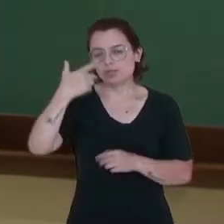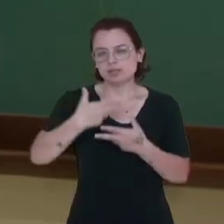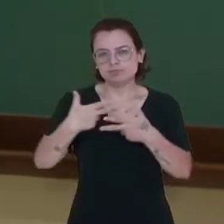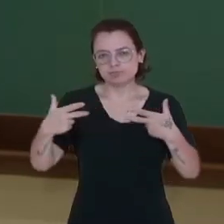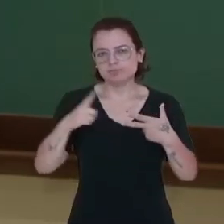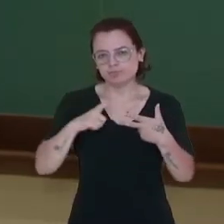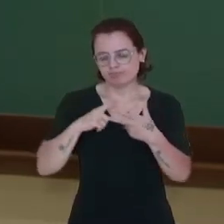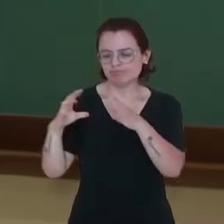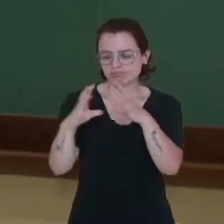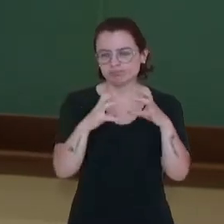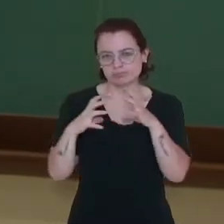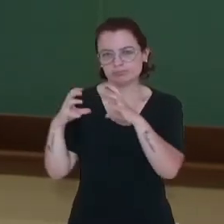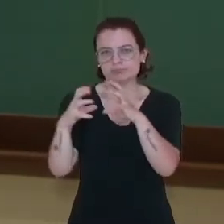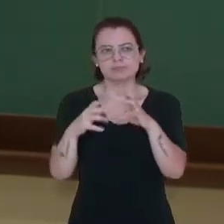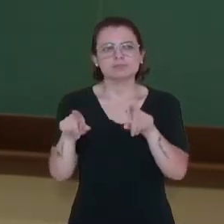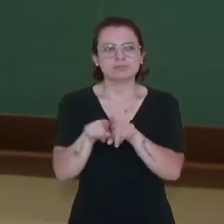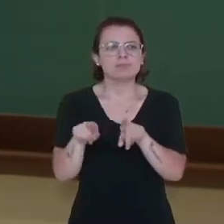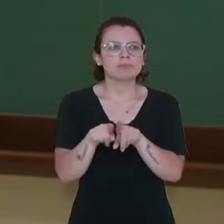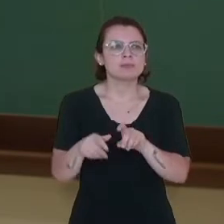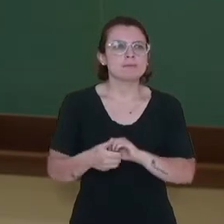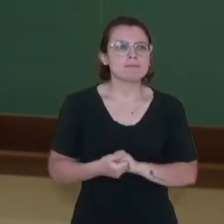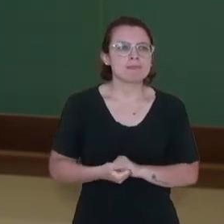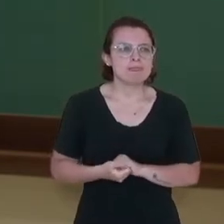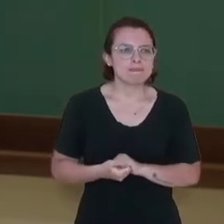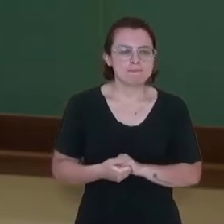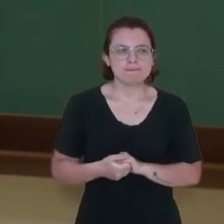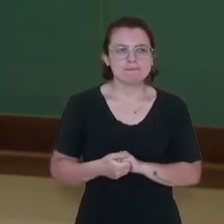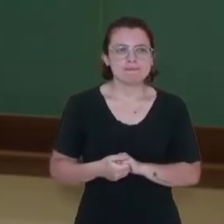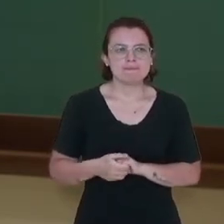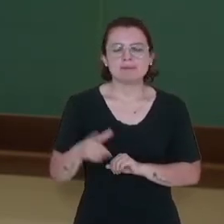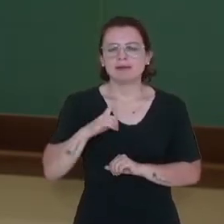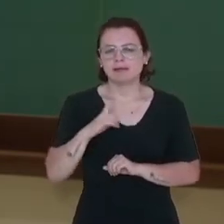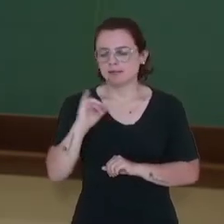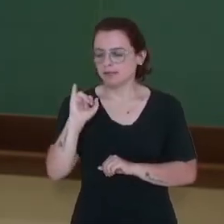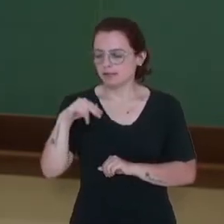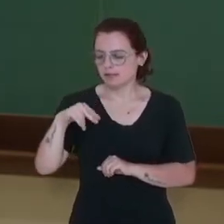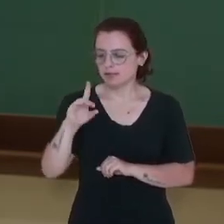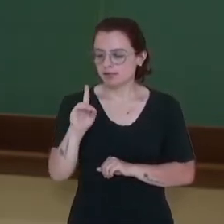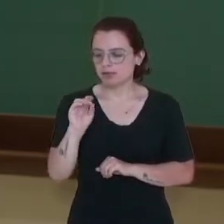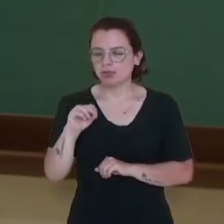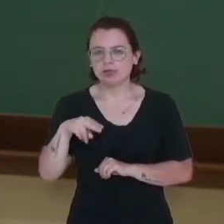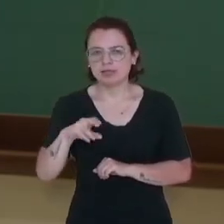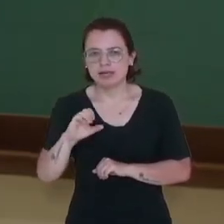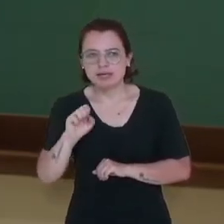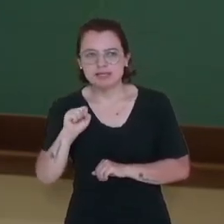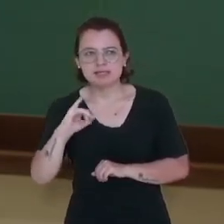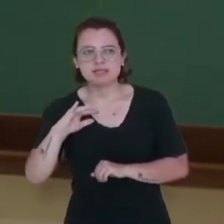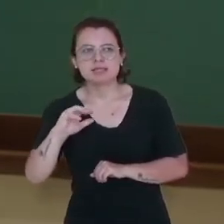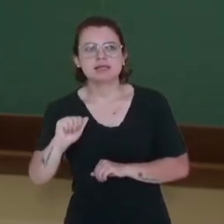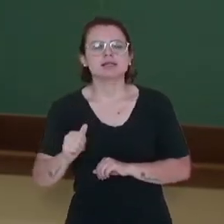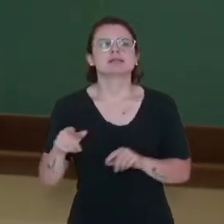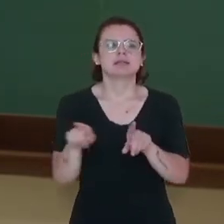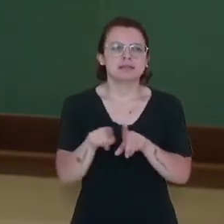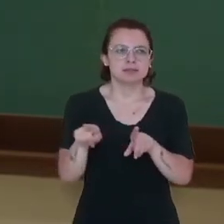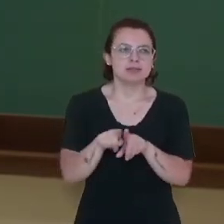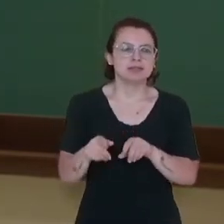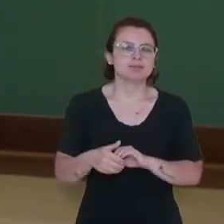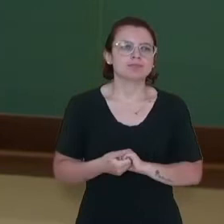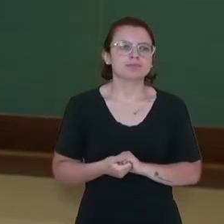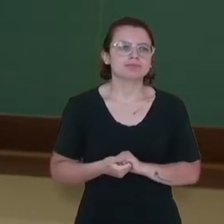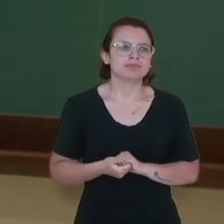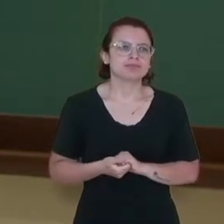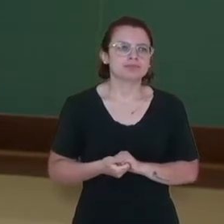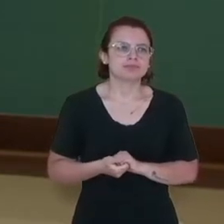também envolve a Índia. Temos também na região da Indonésia, em Timor-Leste também, um país nessa região